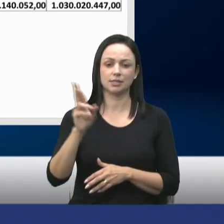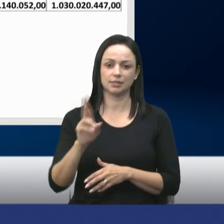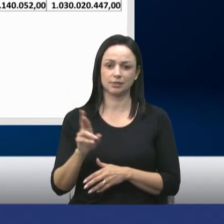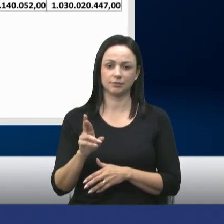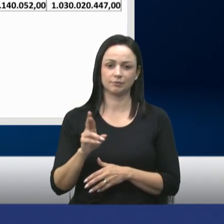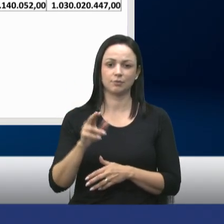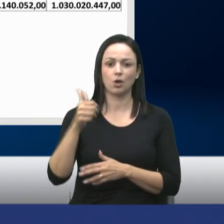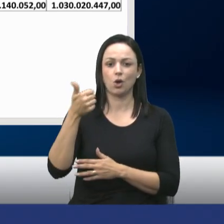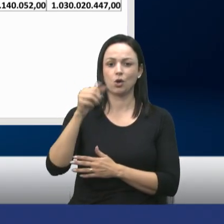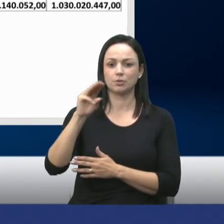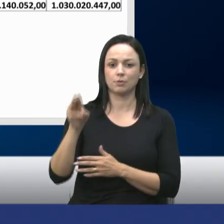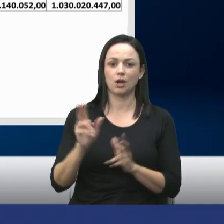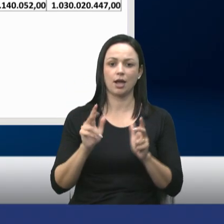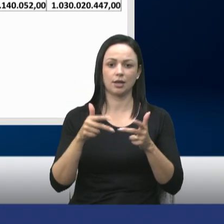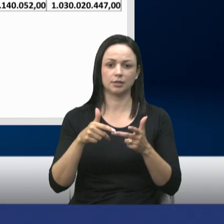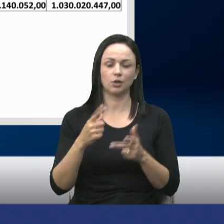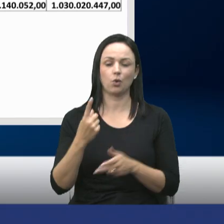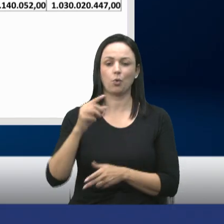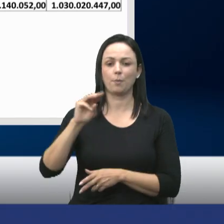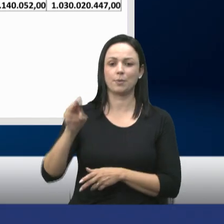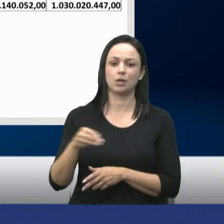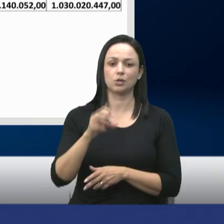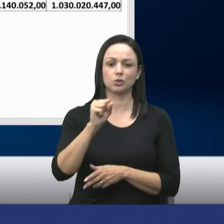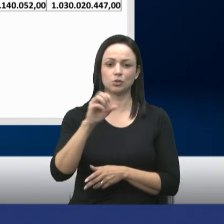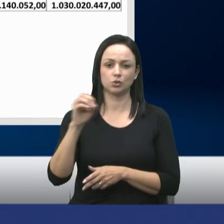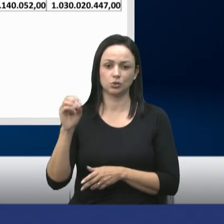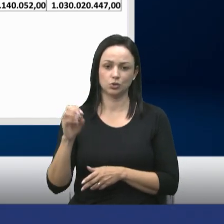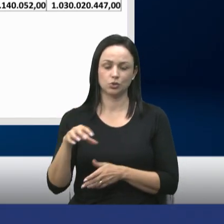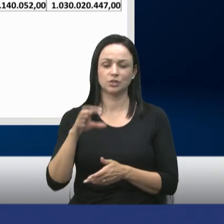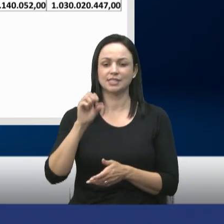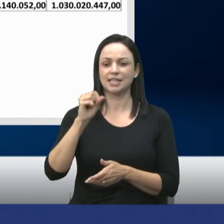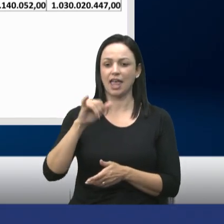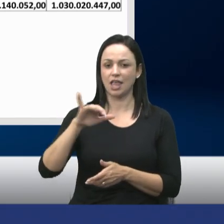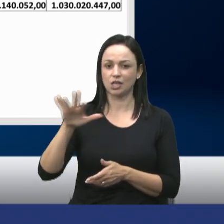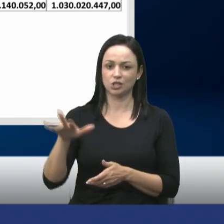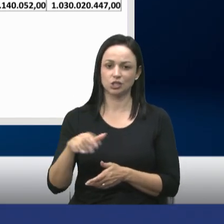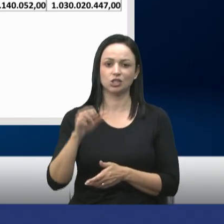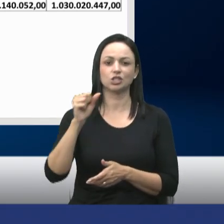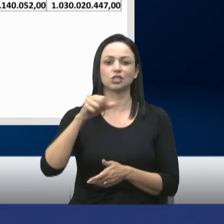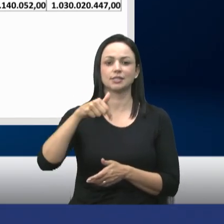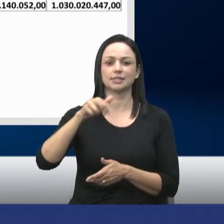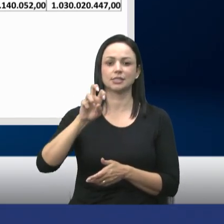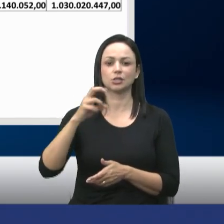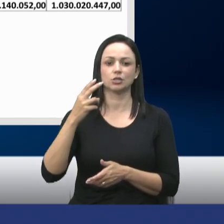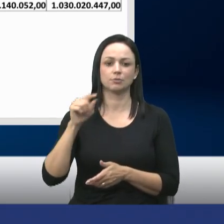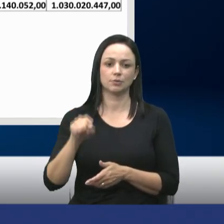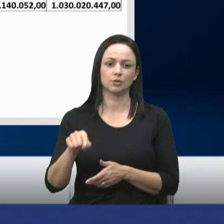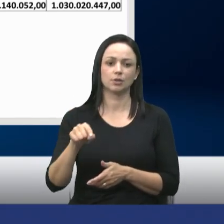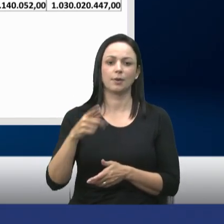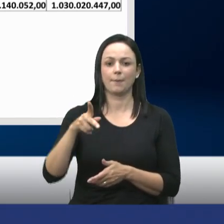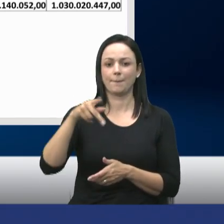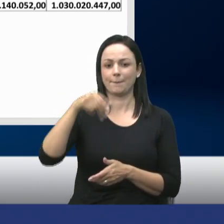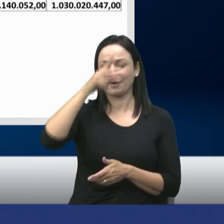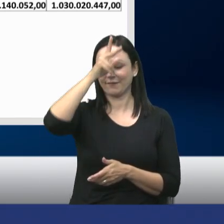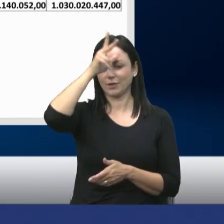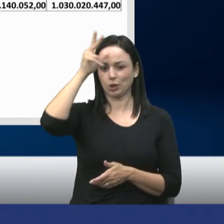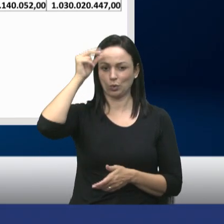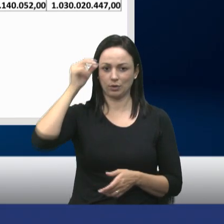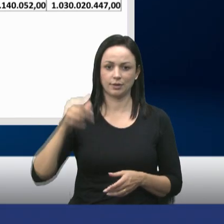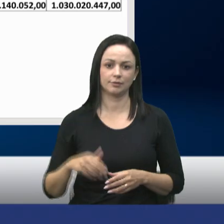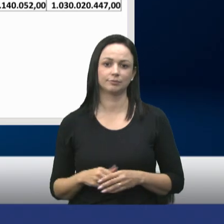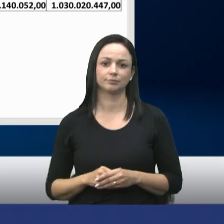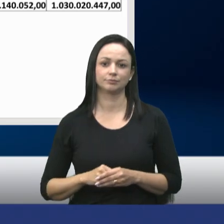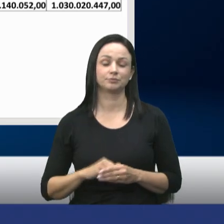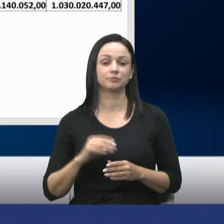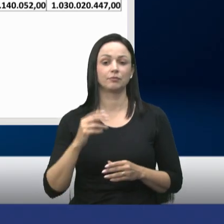sendo 11 milhões da Câmara, 1 milhão e 800 da agência reguladora, 752 milhões de reais da Prefeitura.